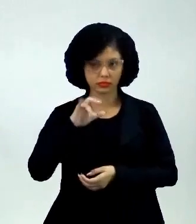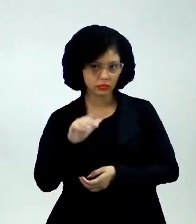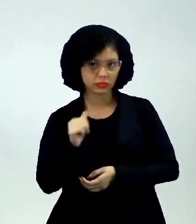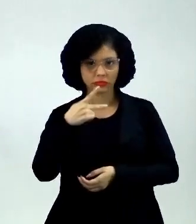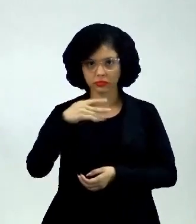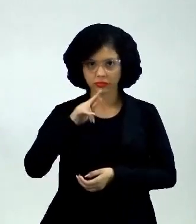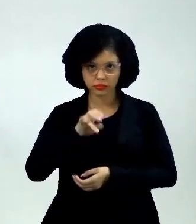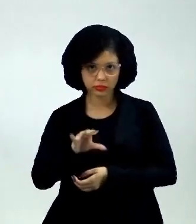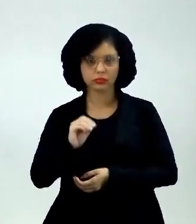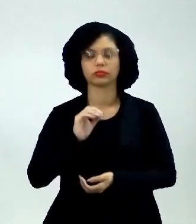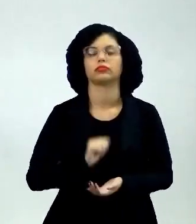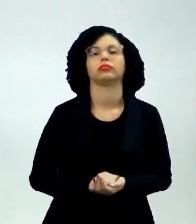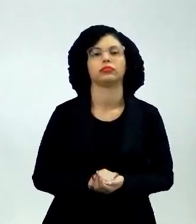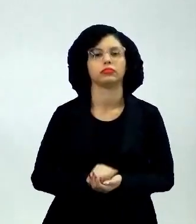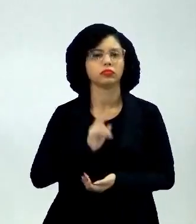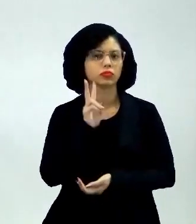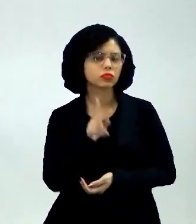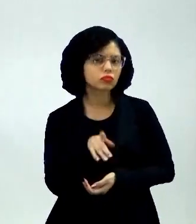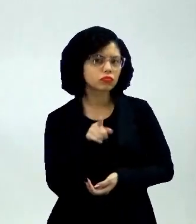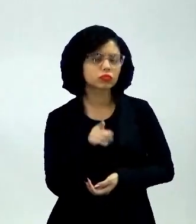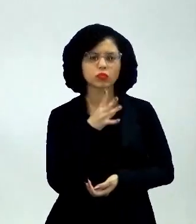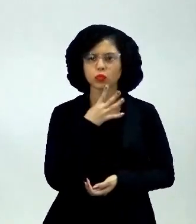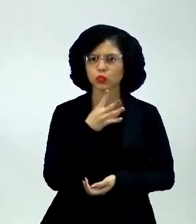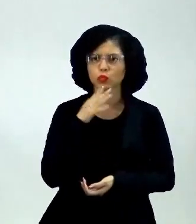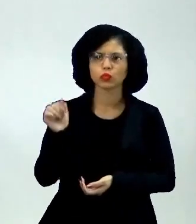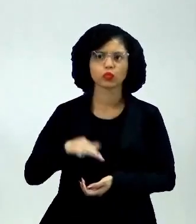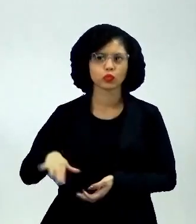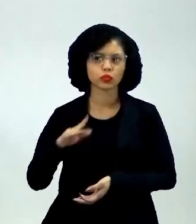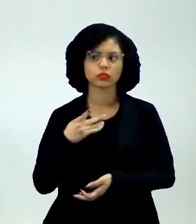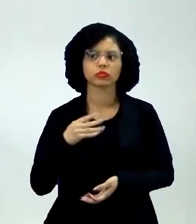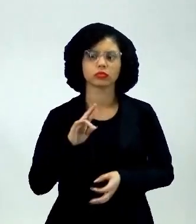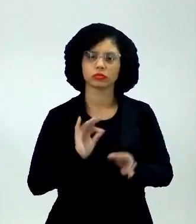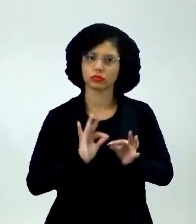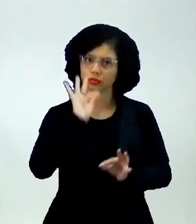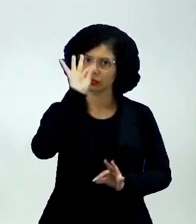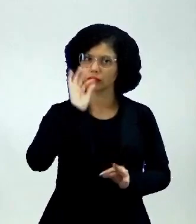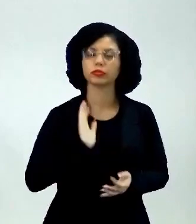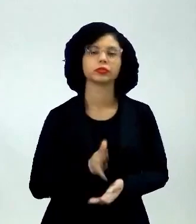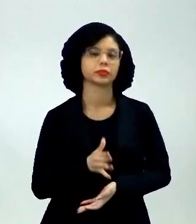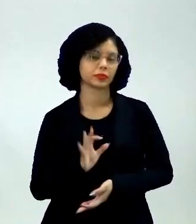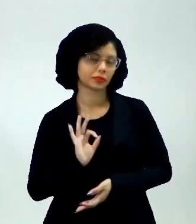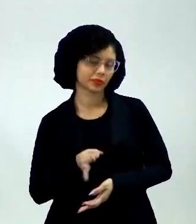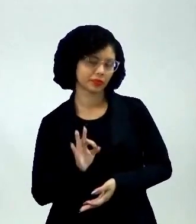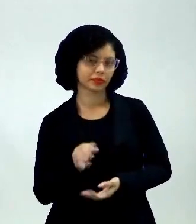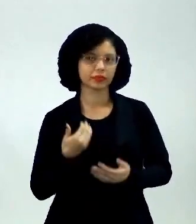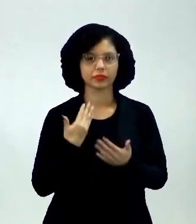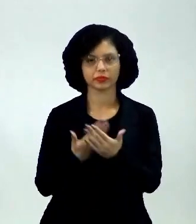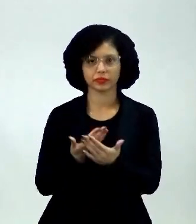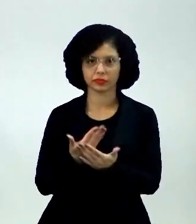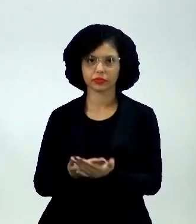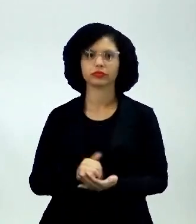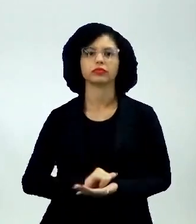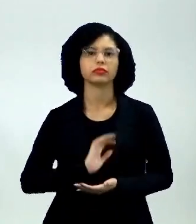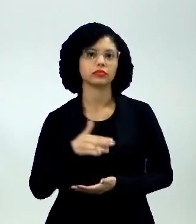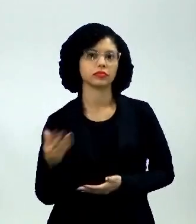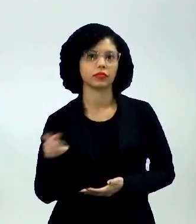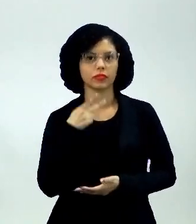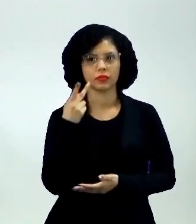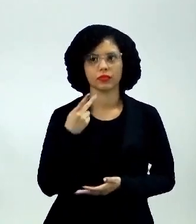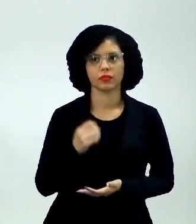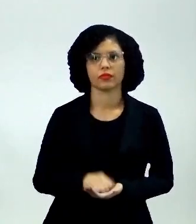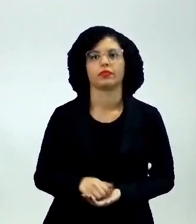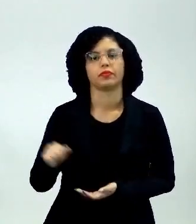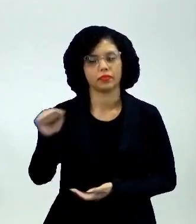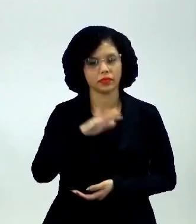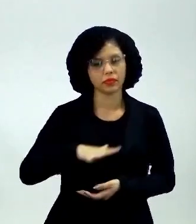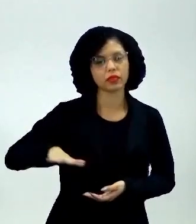perímetro. Muito bem, quando vocês já ouviram falar de área e perímetro, eu tenho certeza aí na sala de aula, quando a gente fala assim